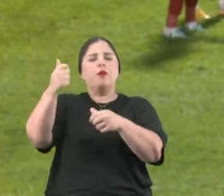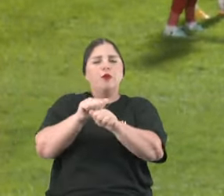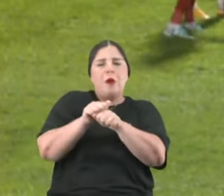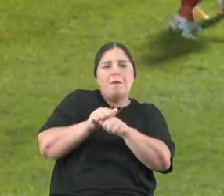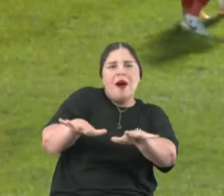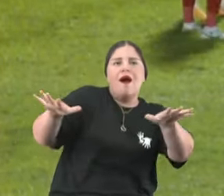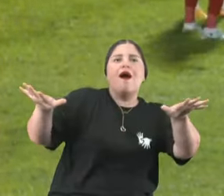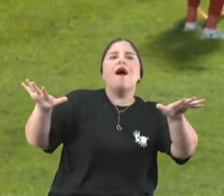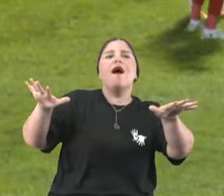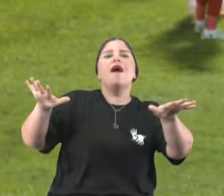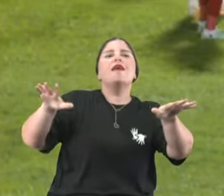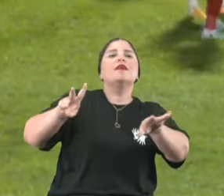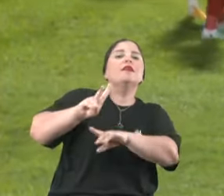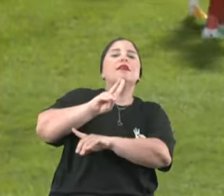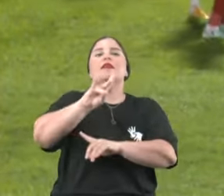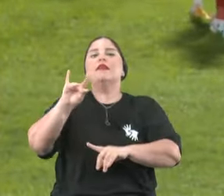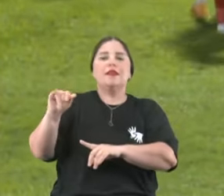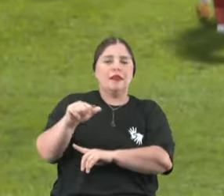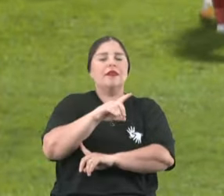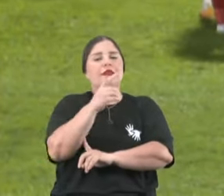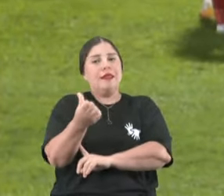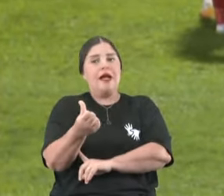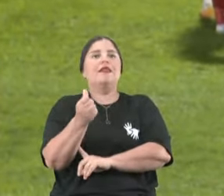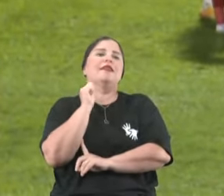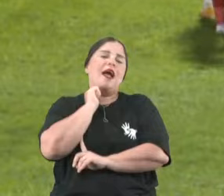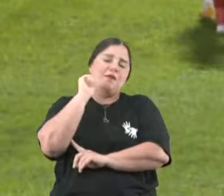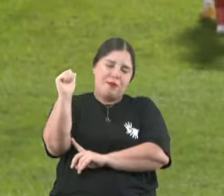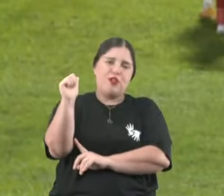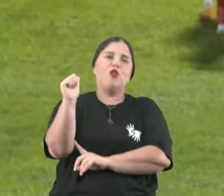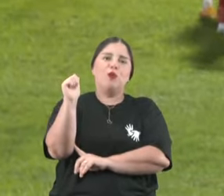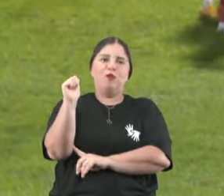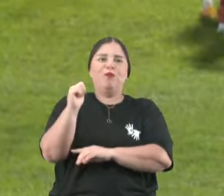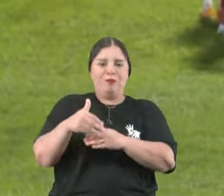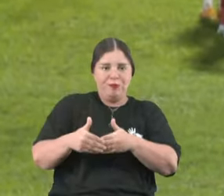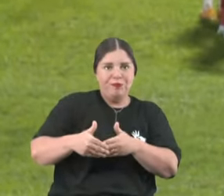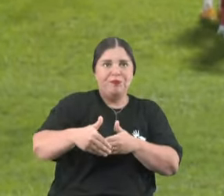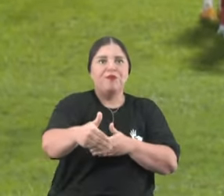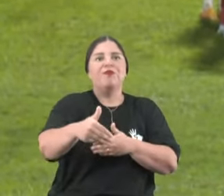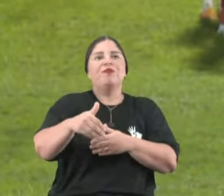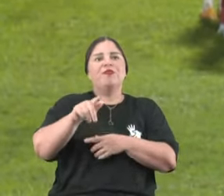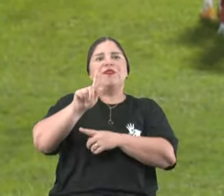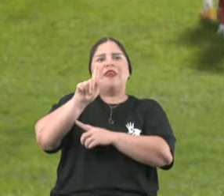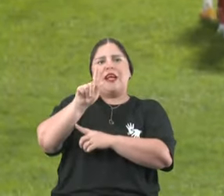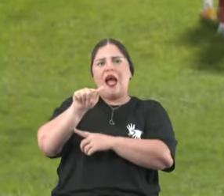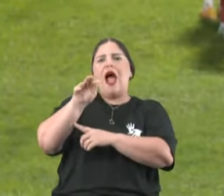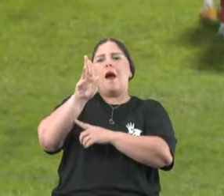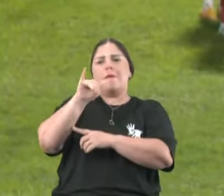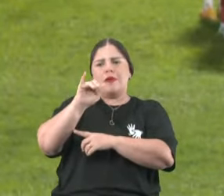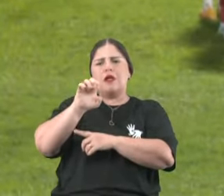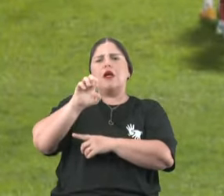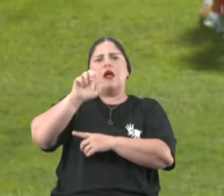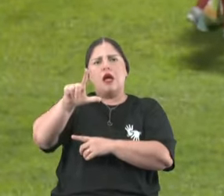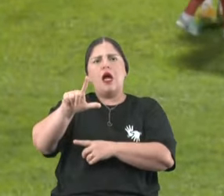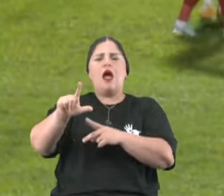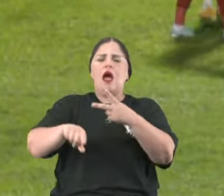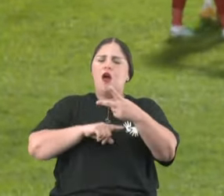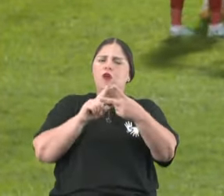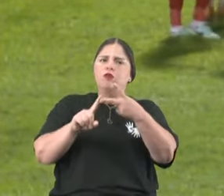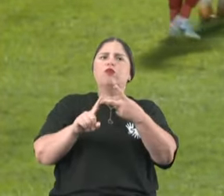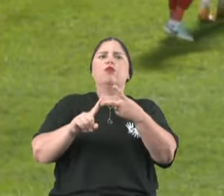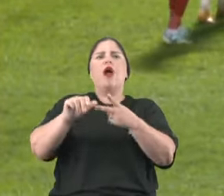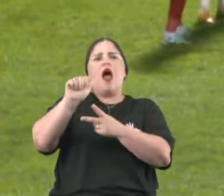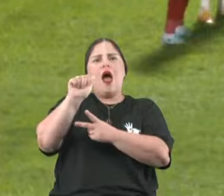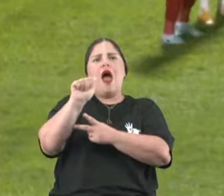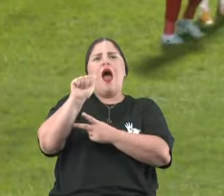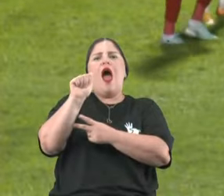6. Mas que é bem verdade que o Gabriel e o Chudo, que é o Kellyton, são dois grandes destaques, duas grandes